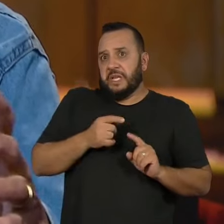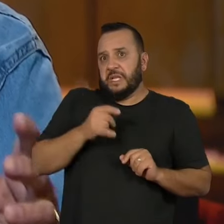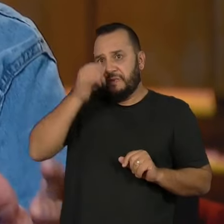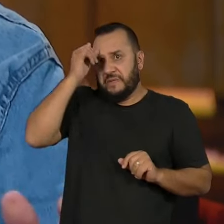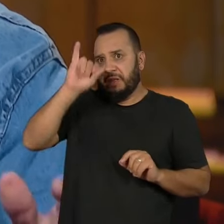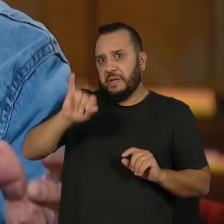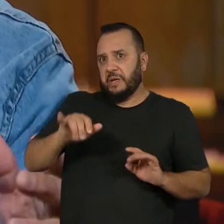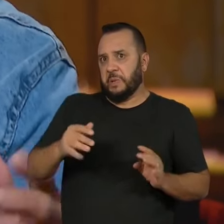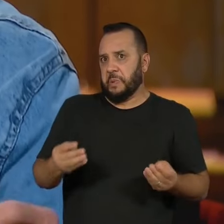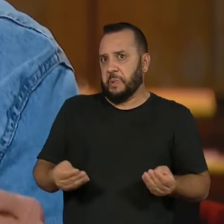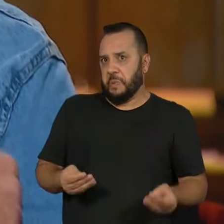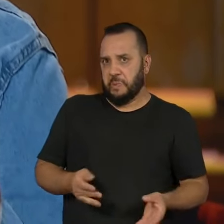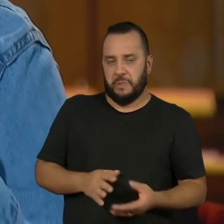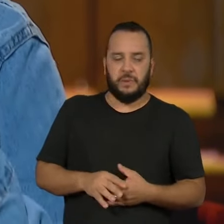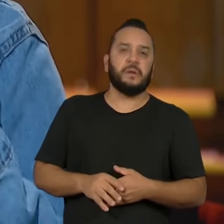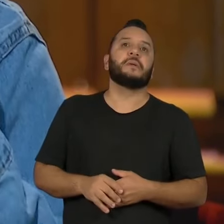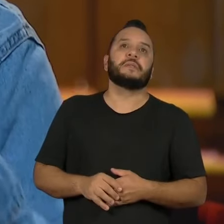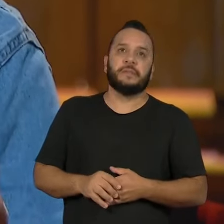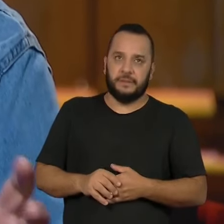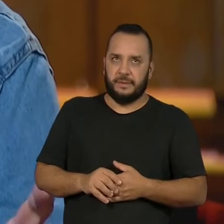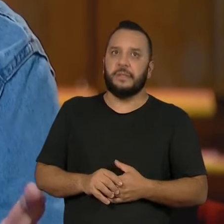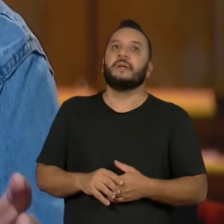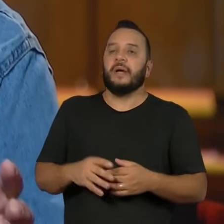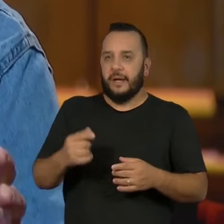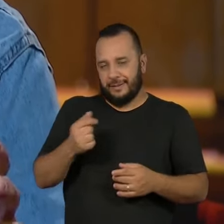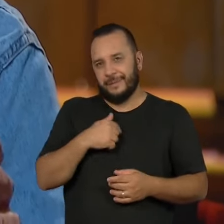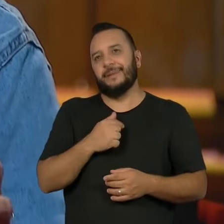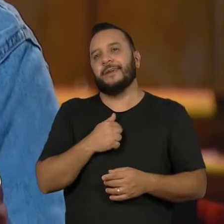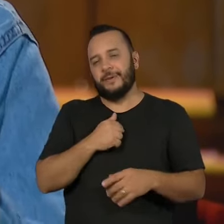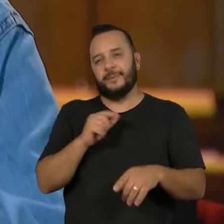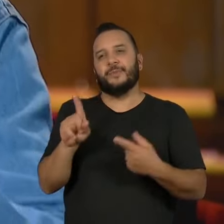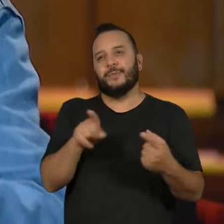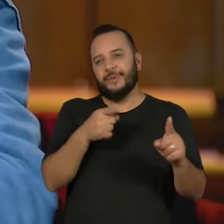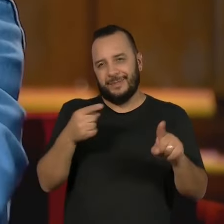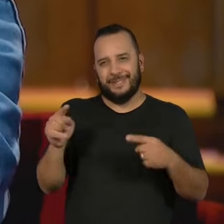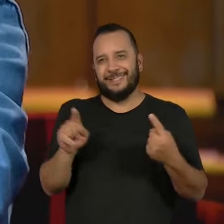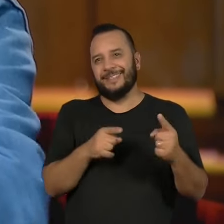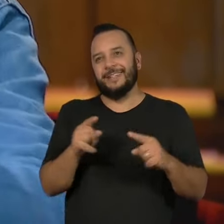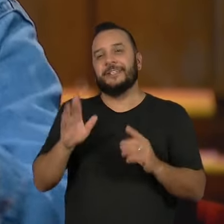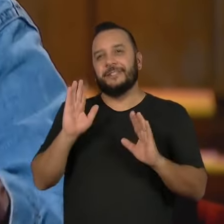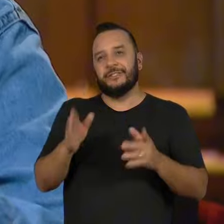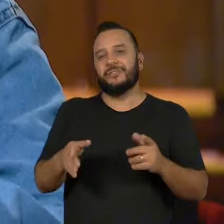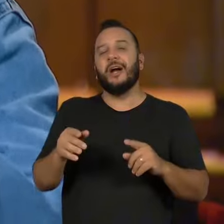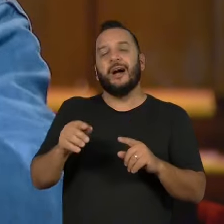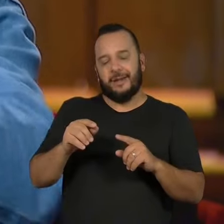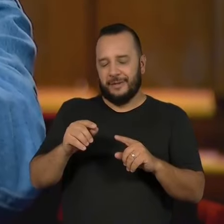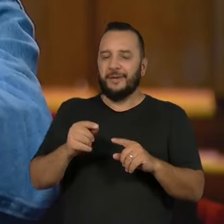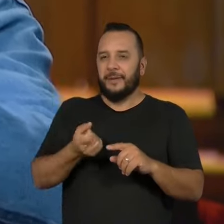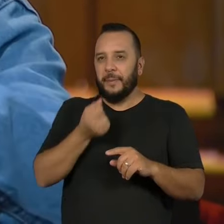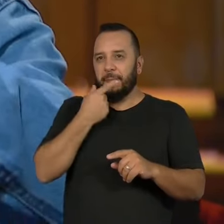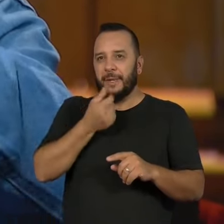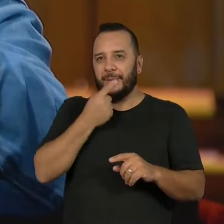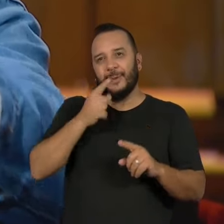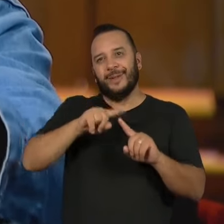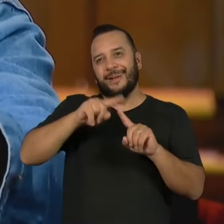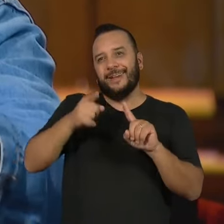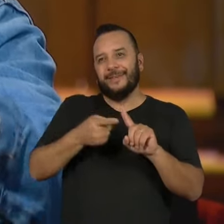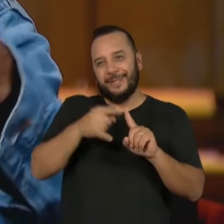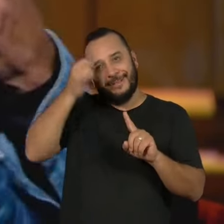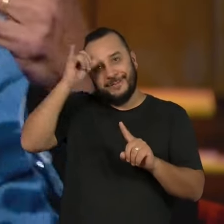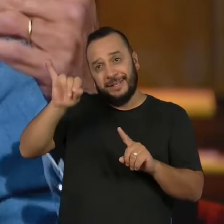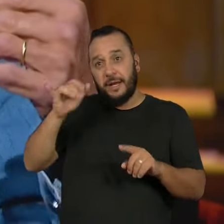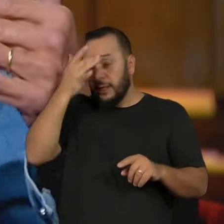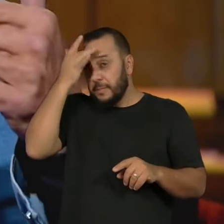tal então eu pego boto apilo na música isso vou vou popularizar esse negócio inclusive o público mais